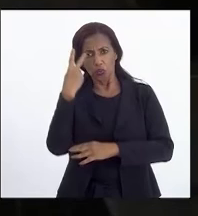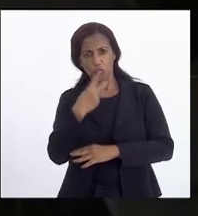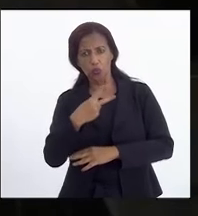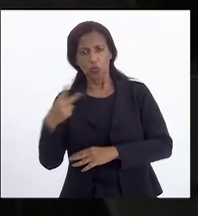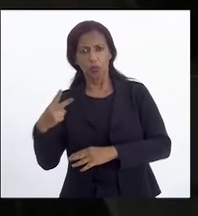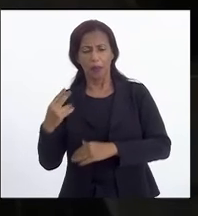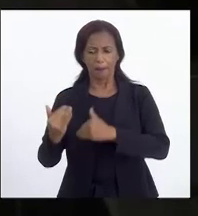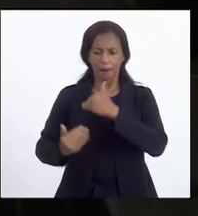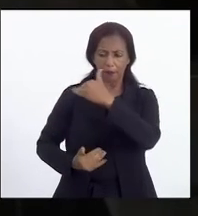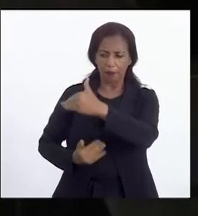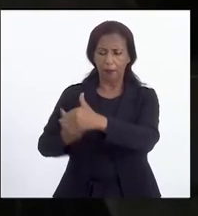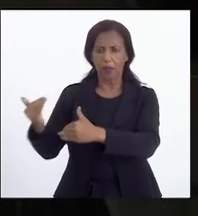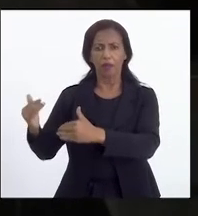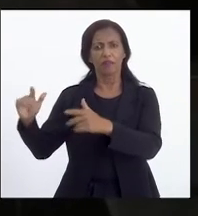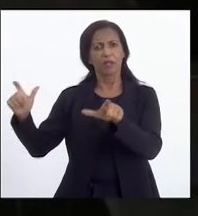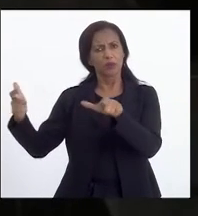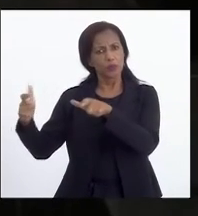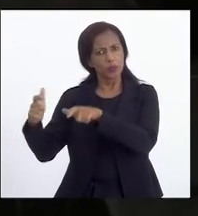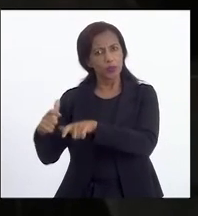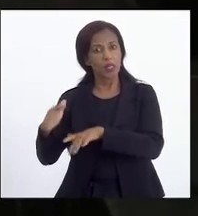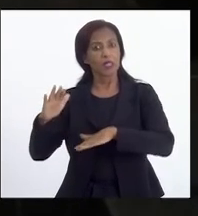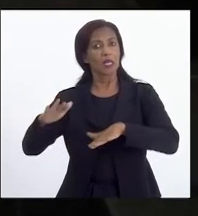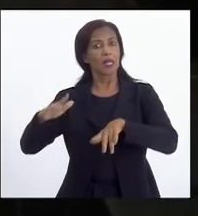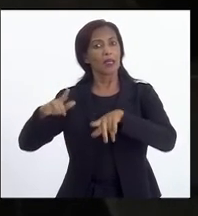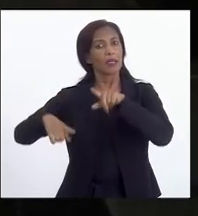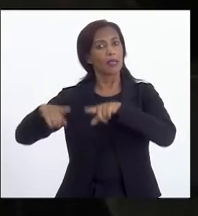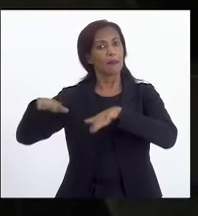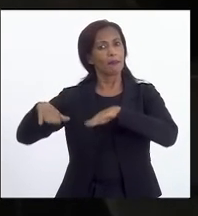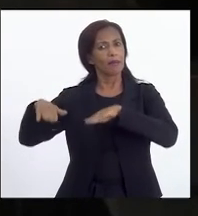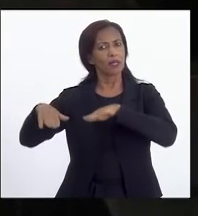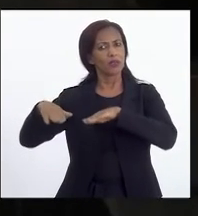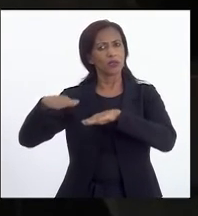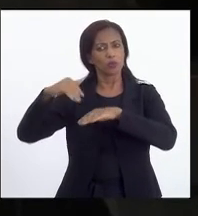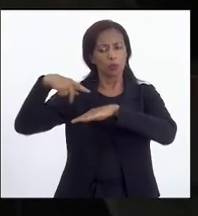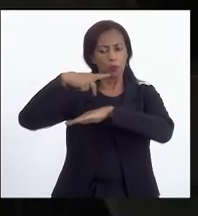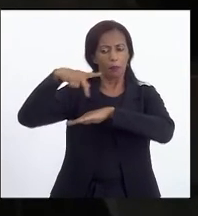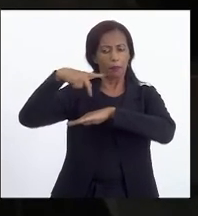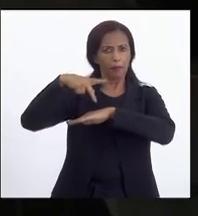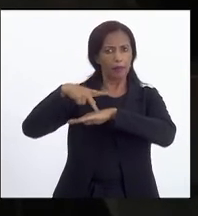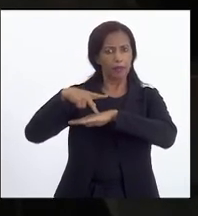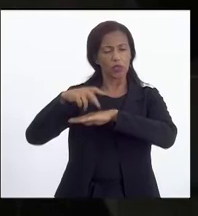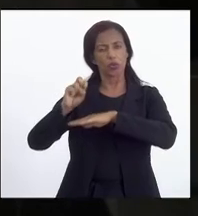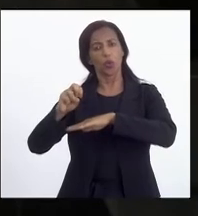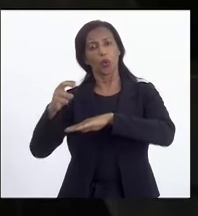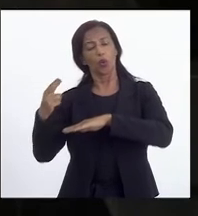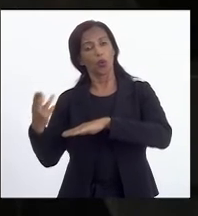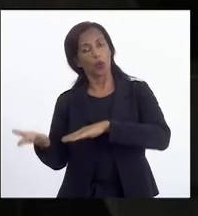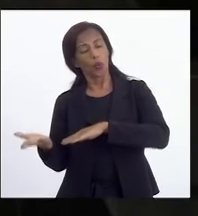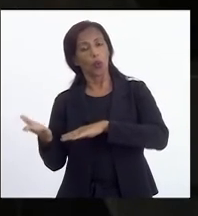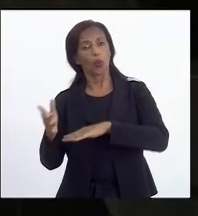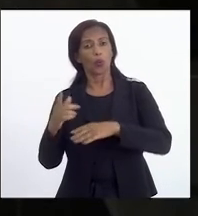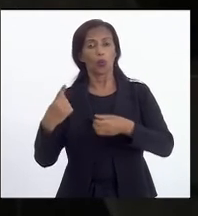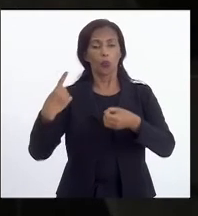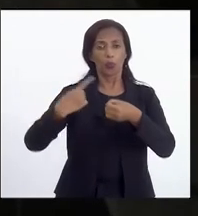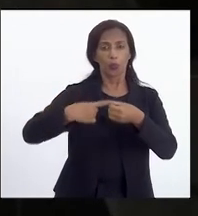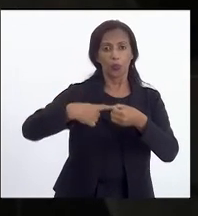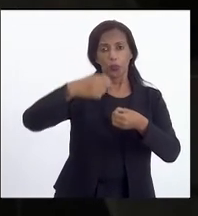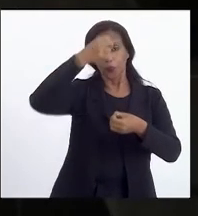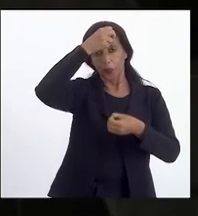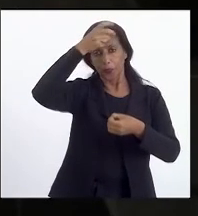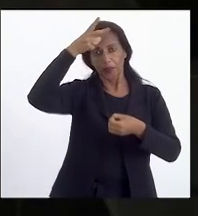seguidas que a seja na média do país que a seja no município